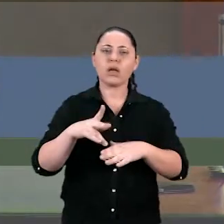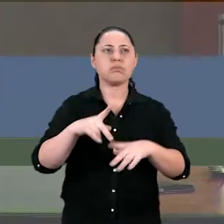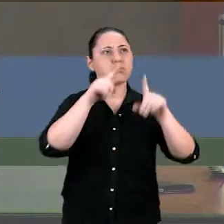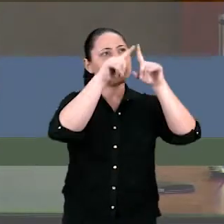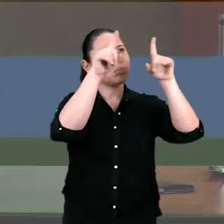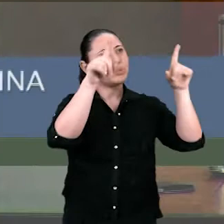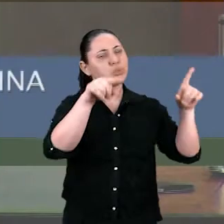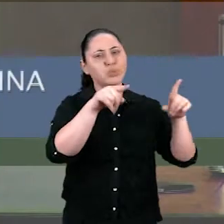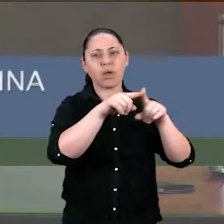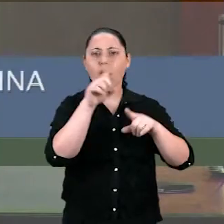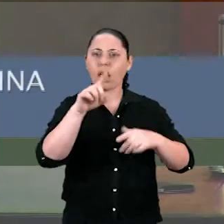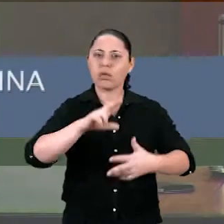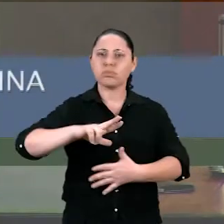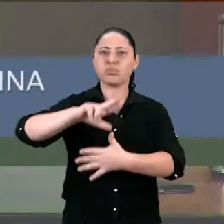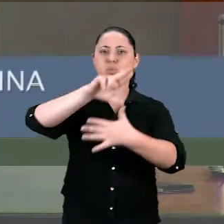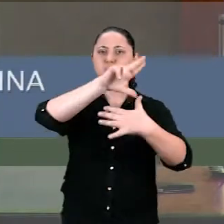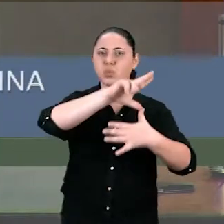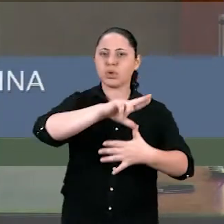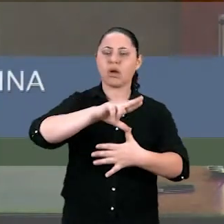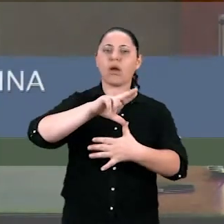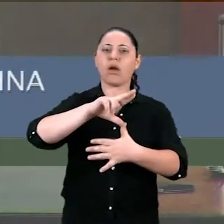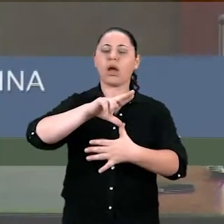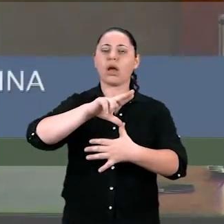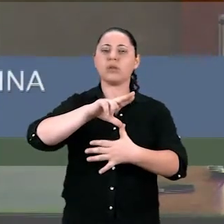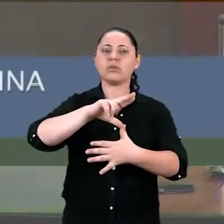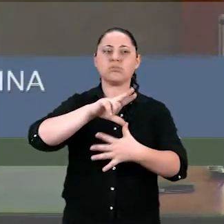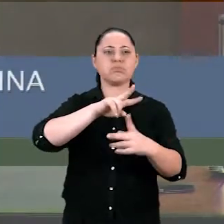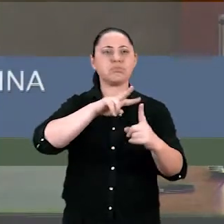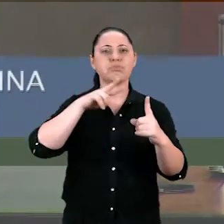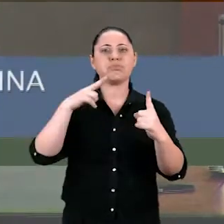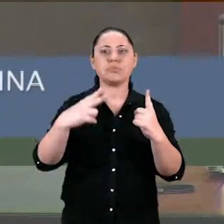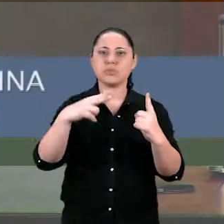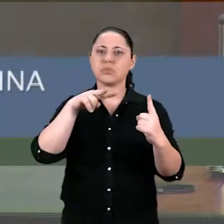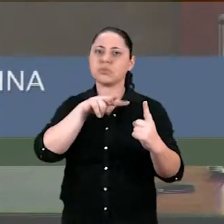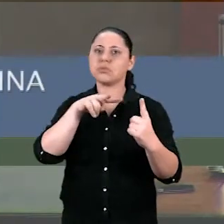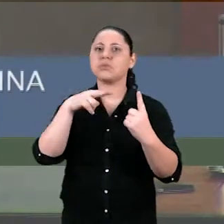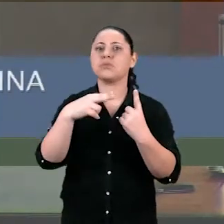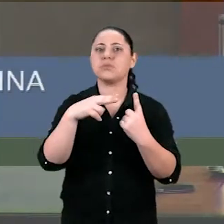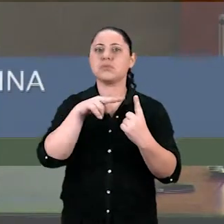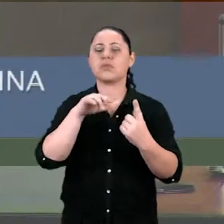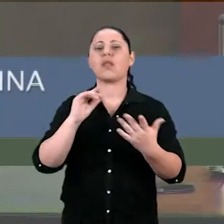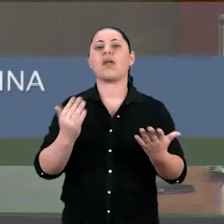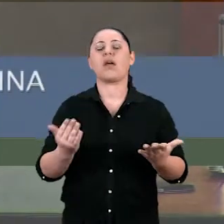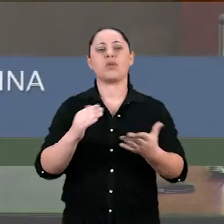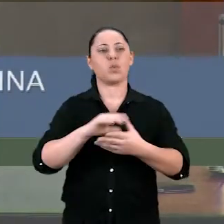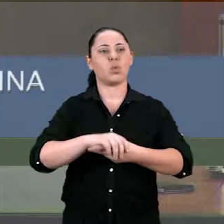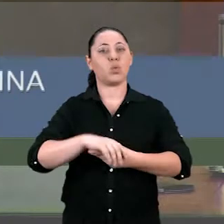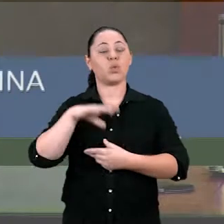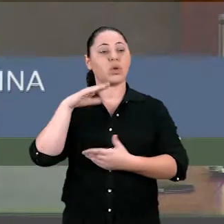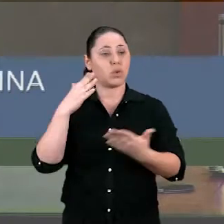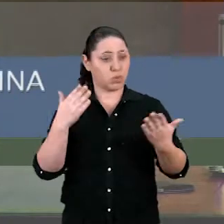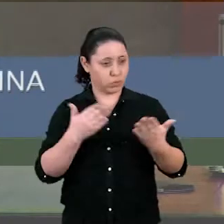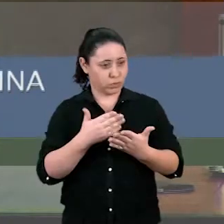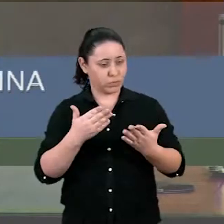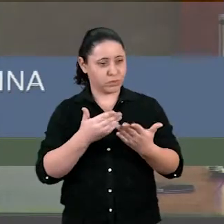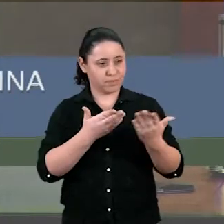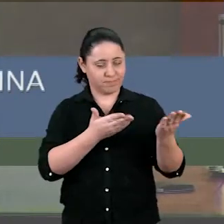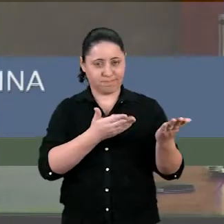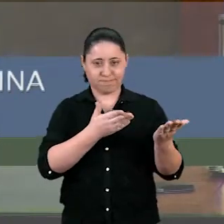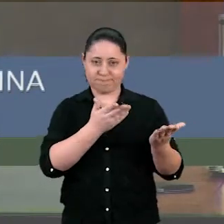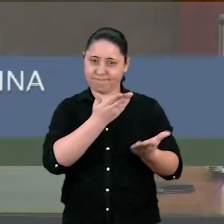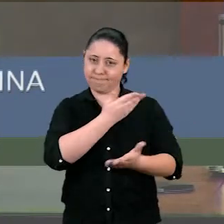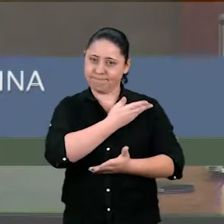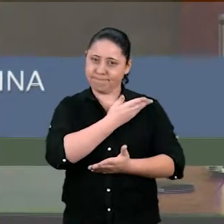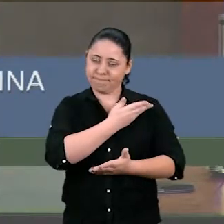num painel da América Latina, em passos e perspectivas. Meus parabéns. Vamos ouvir agora o